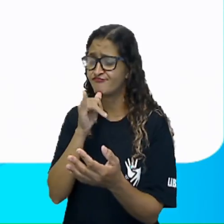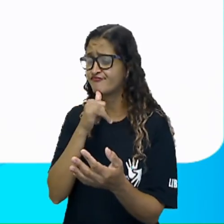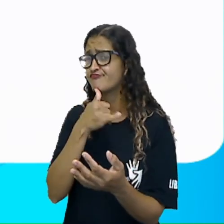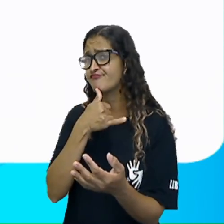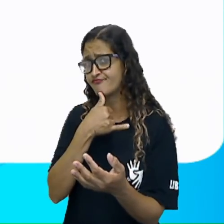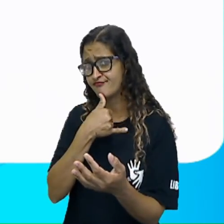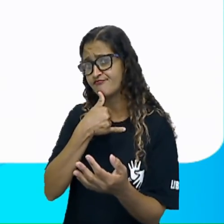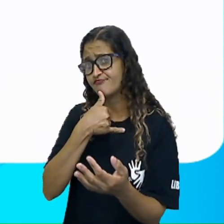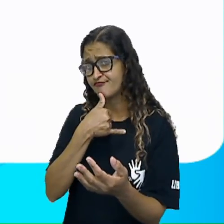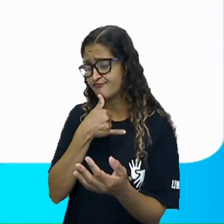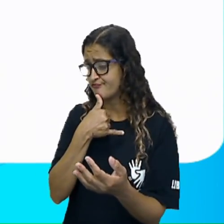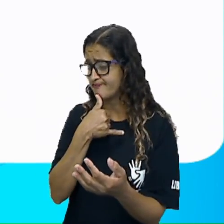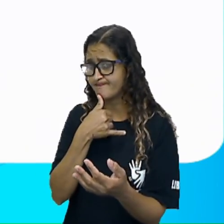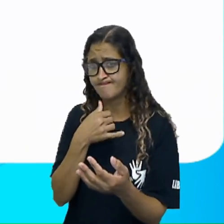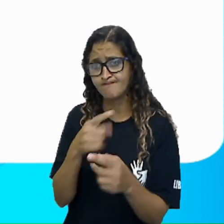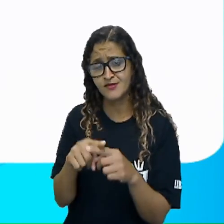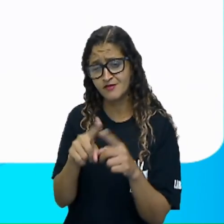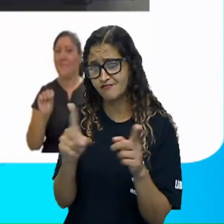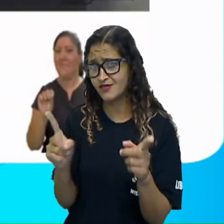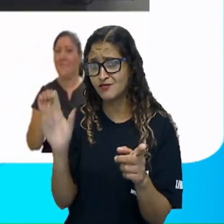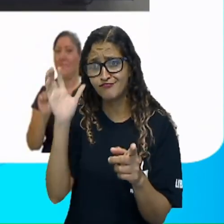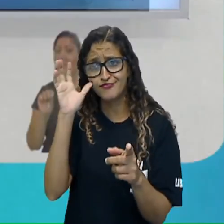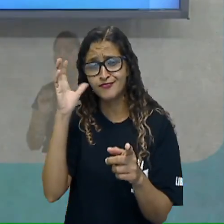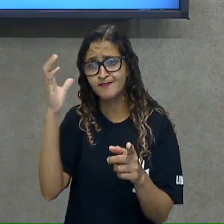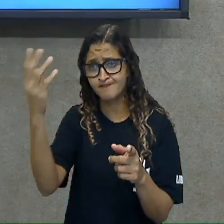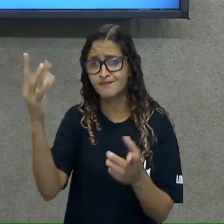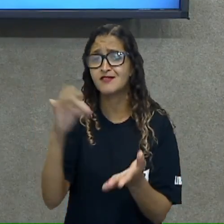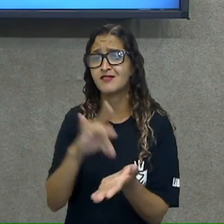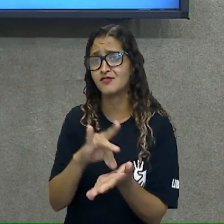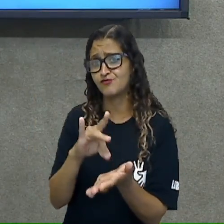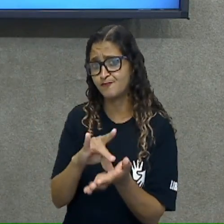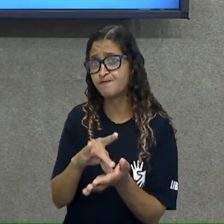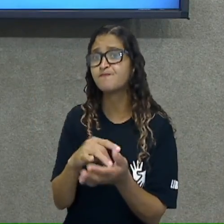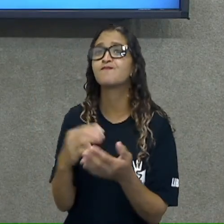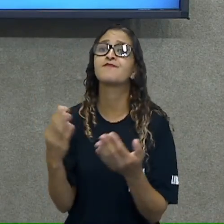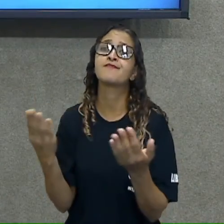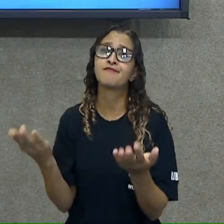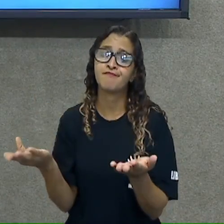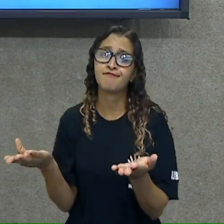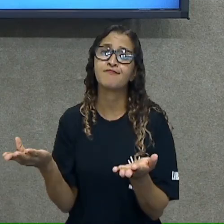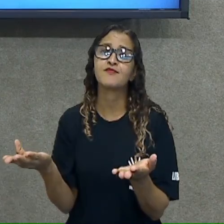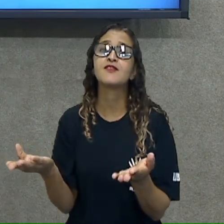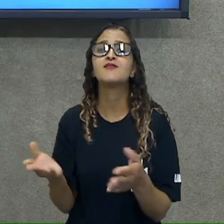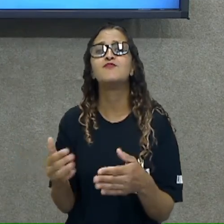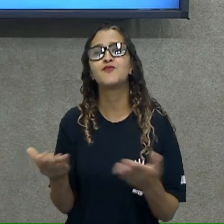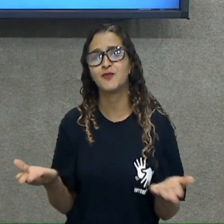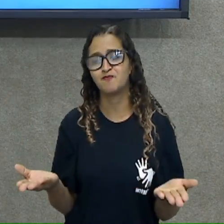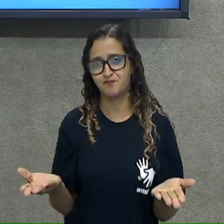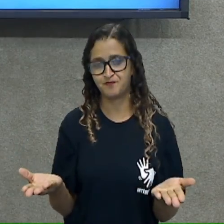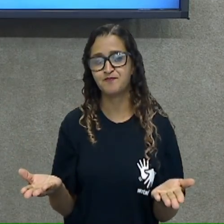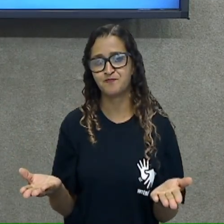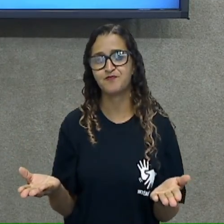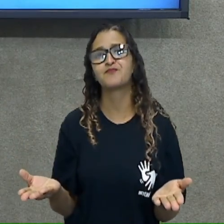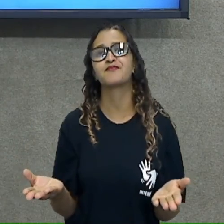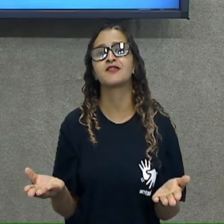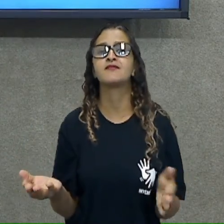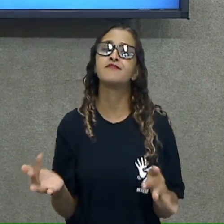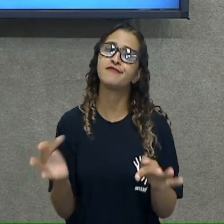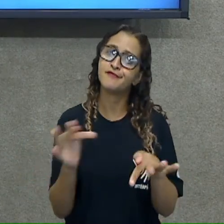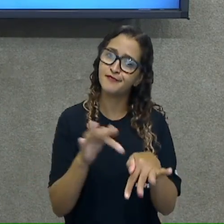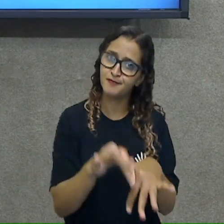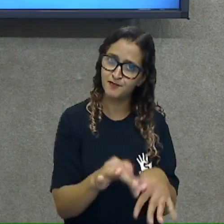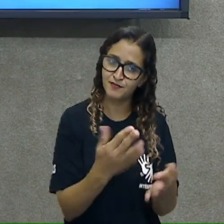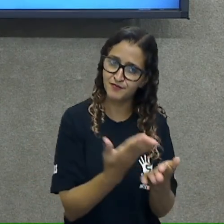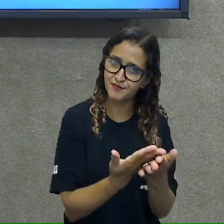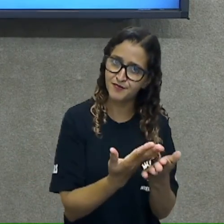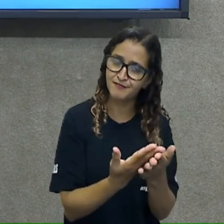triste, né? Mas é uma verdade. É isso aí. Então, gente, estamos chegando mais